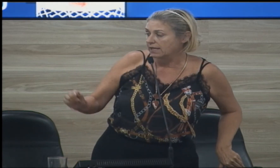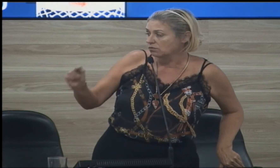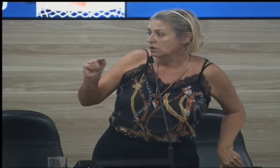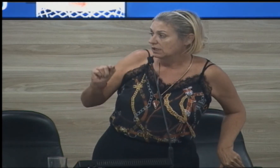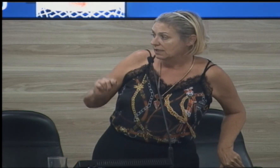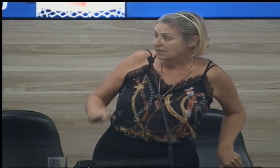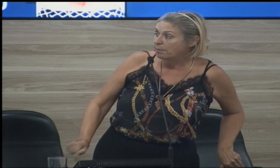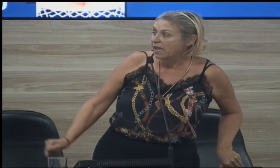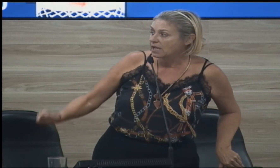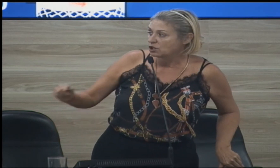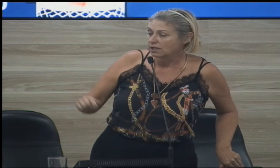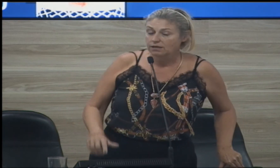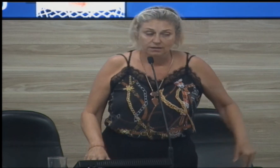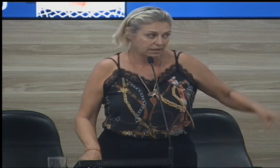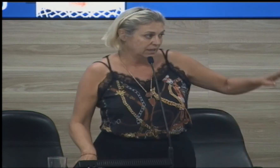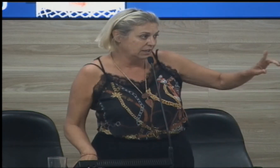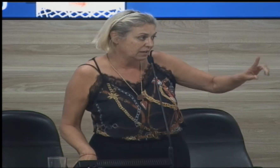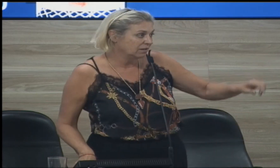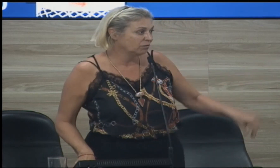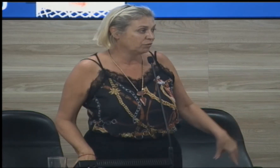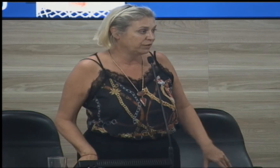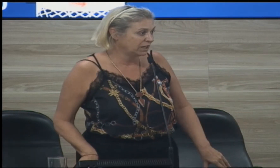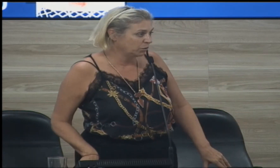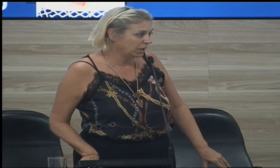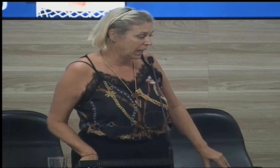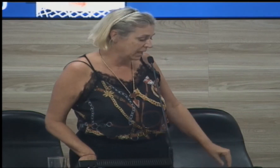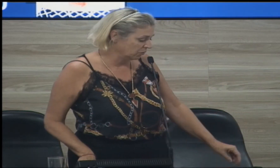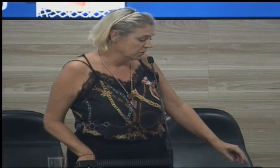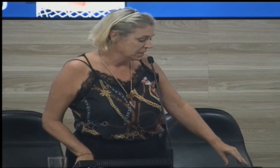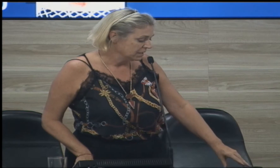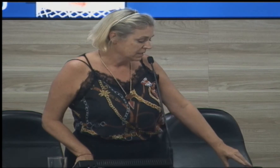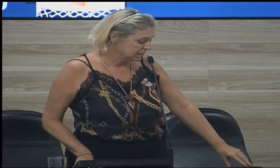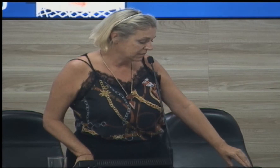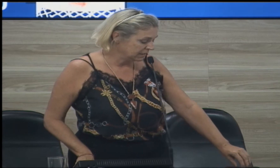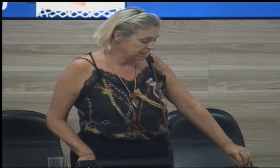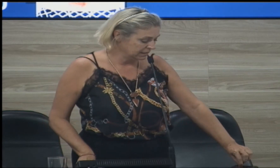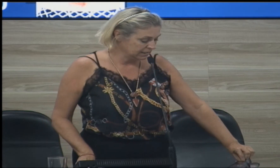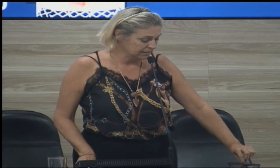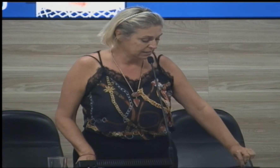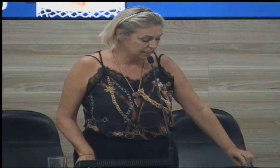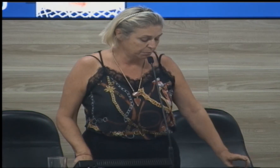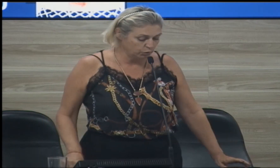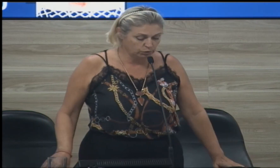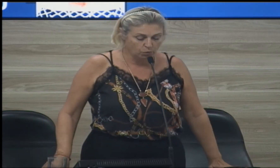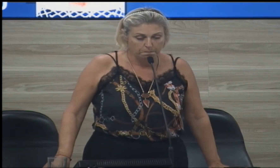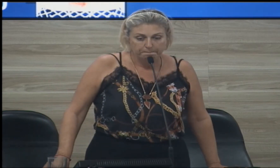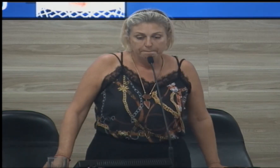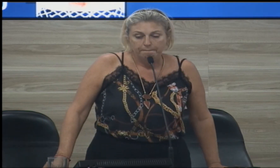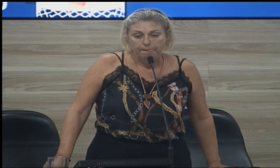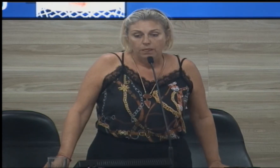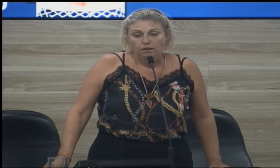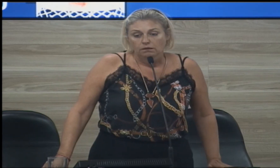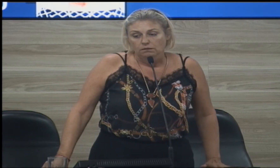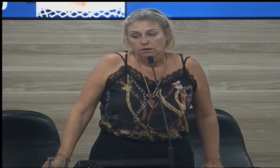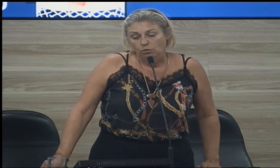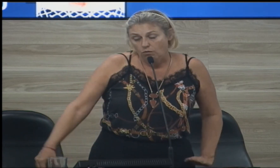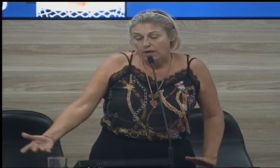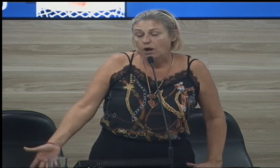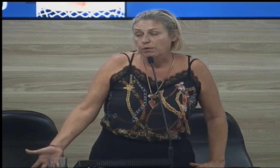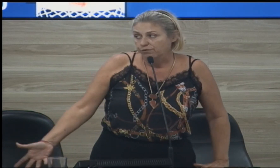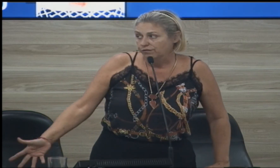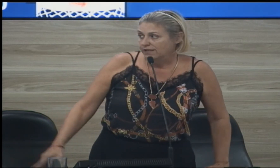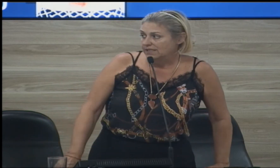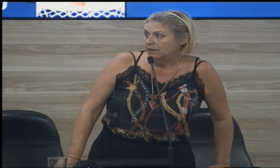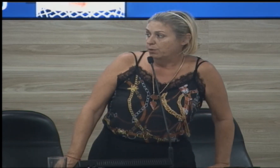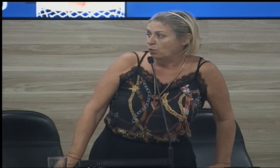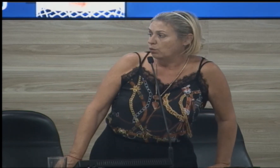do caso dessa médica que o vereador Cleiton se reportou. Eu, com